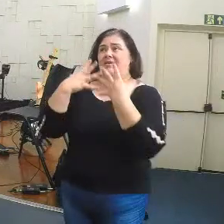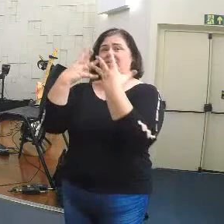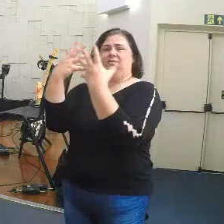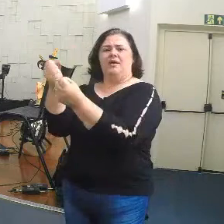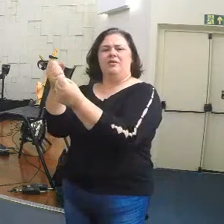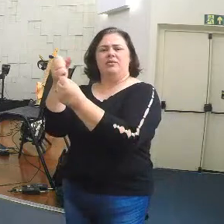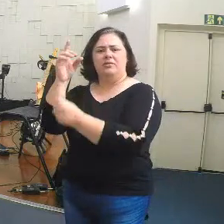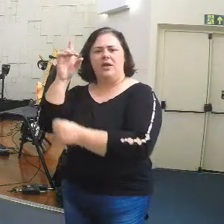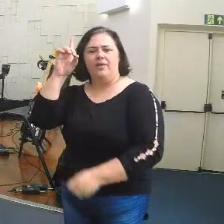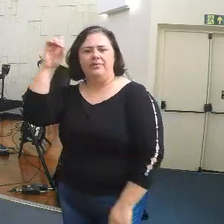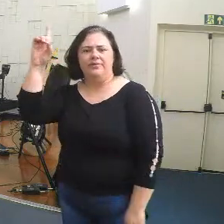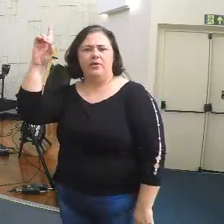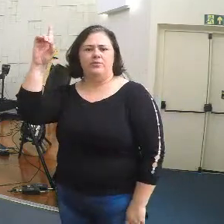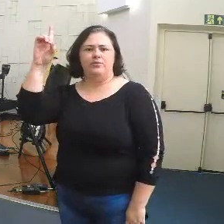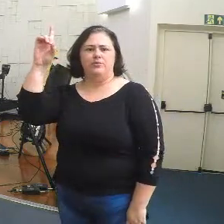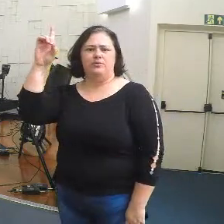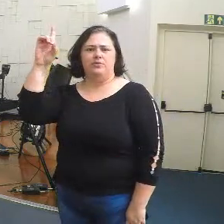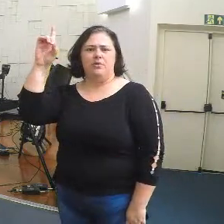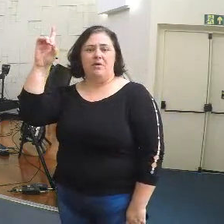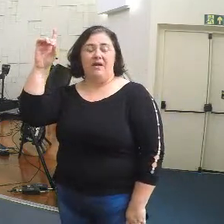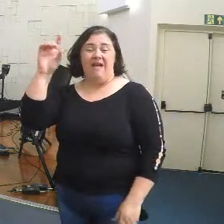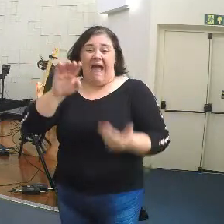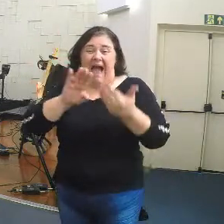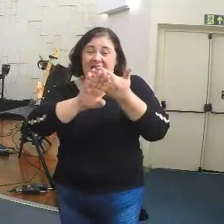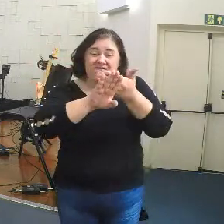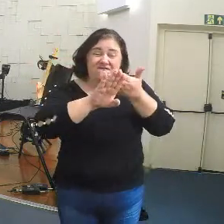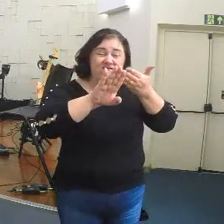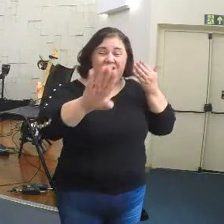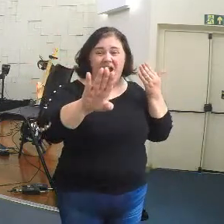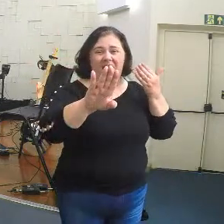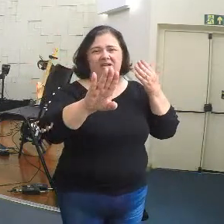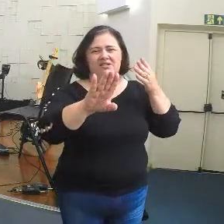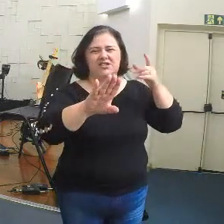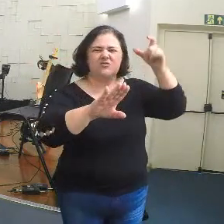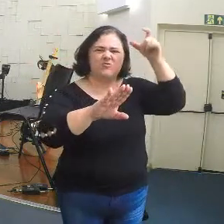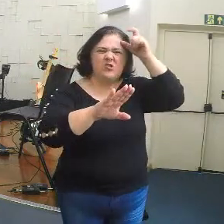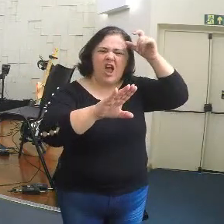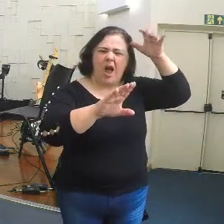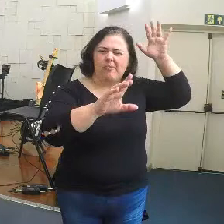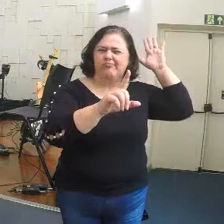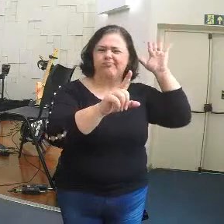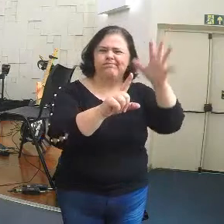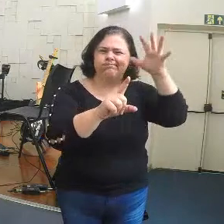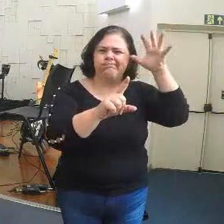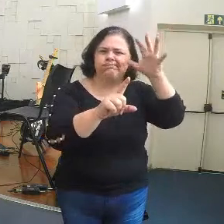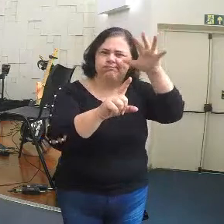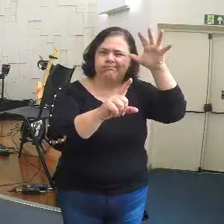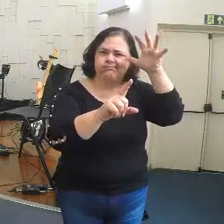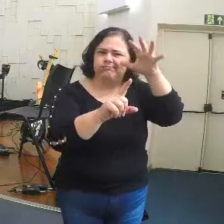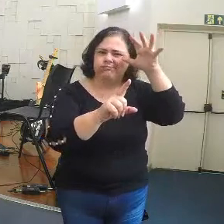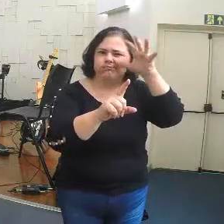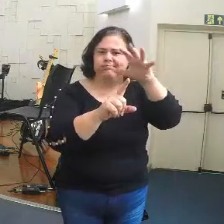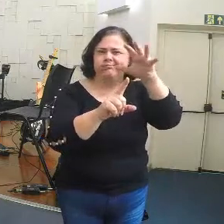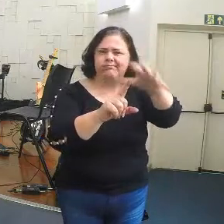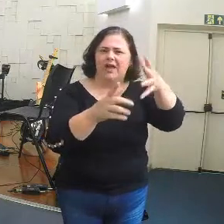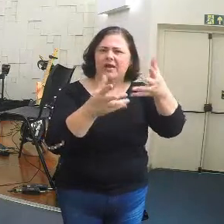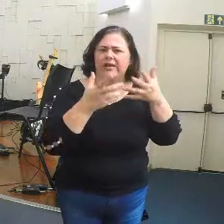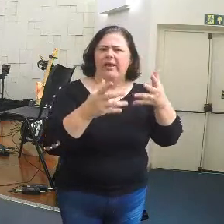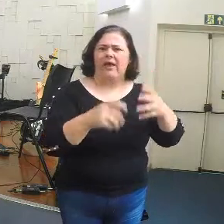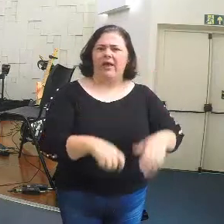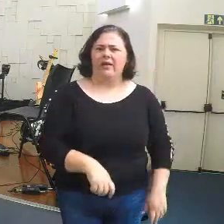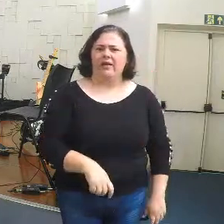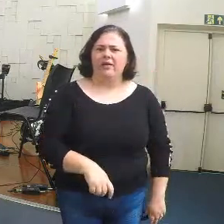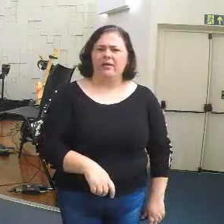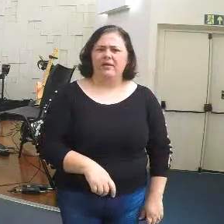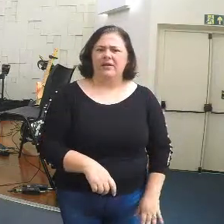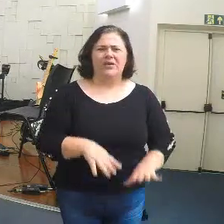do diabo. A racionalização é influência do diabo. Para viver a vida cristã, você não